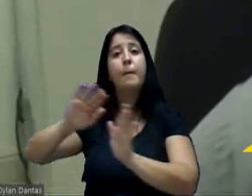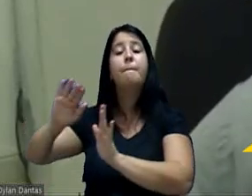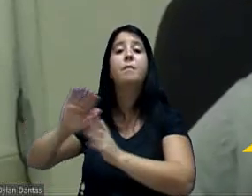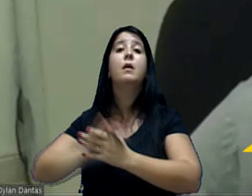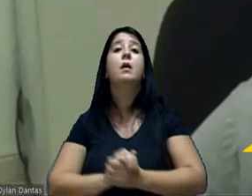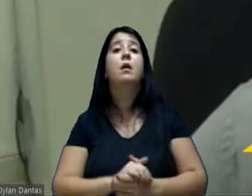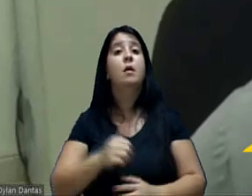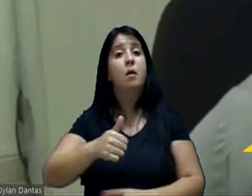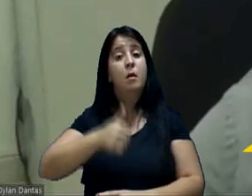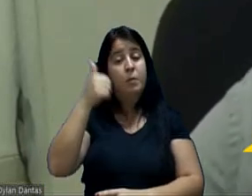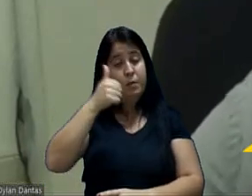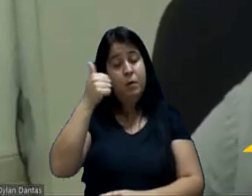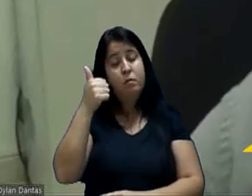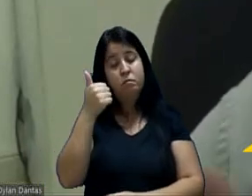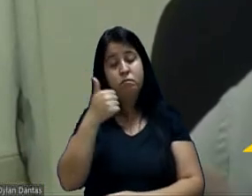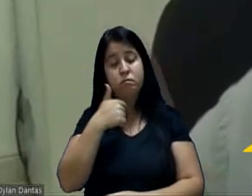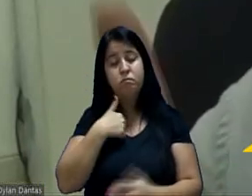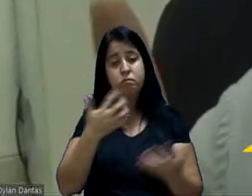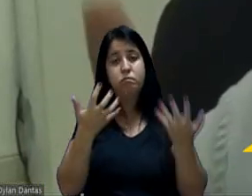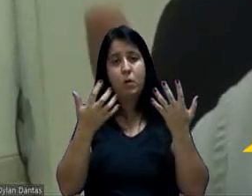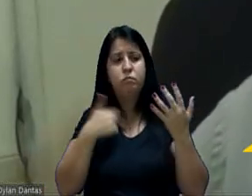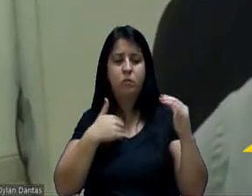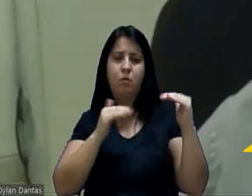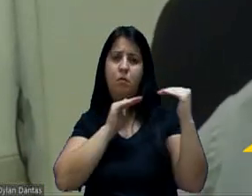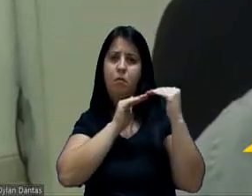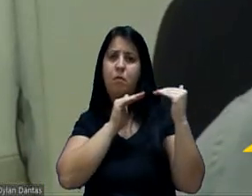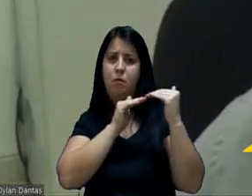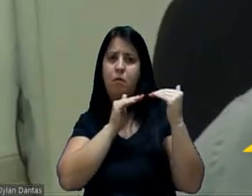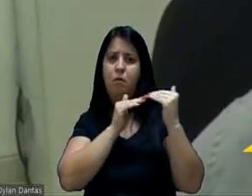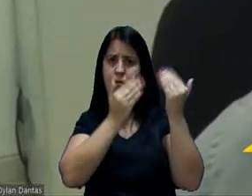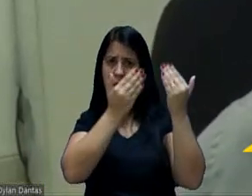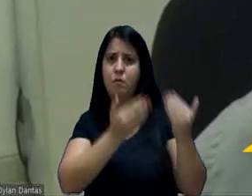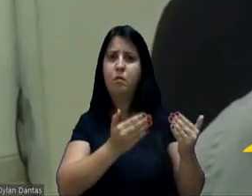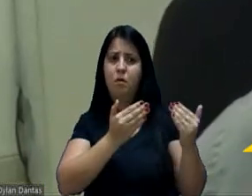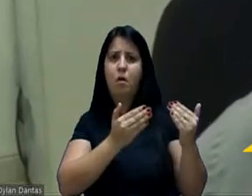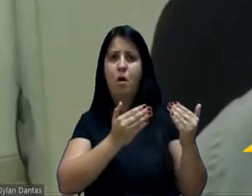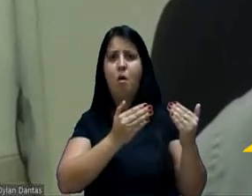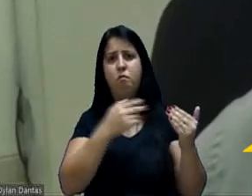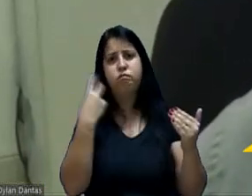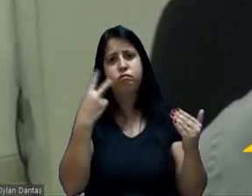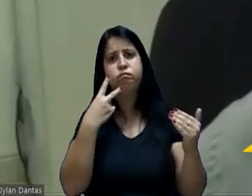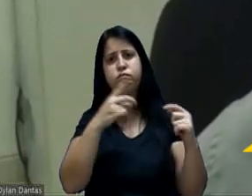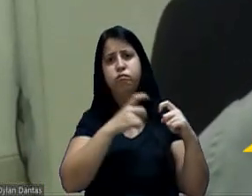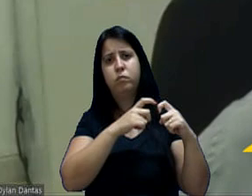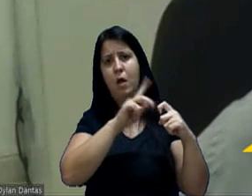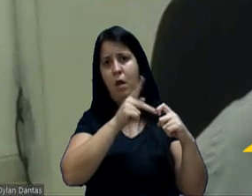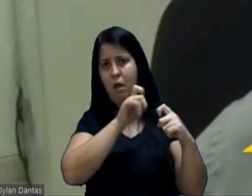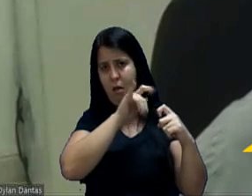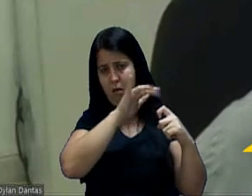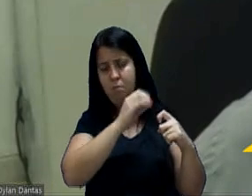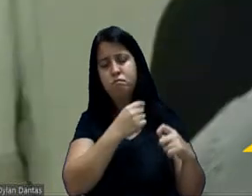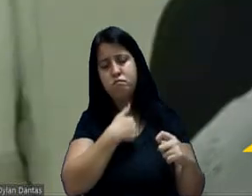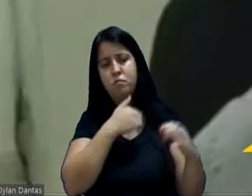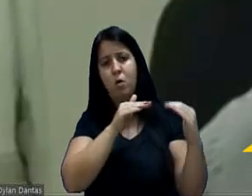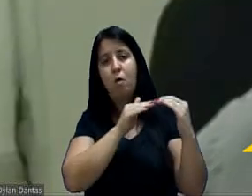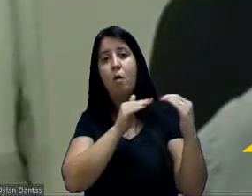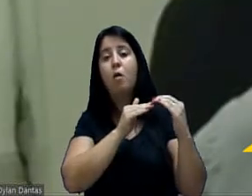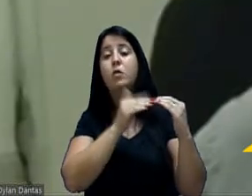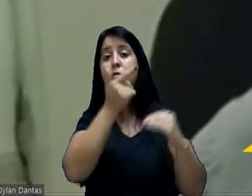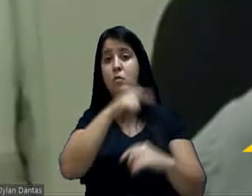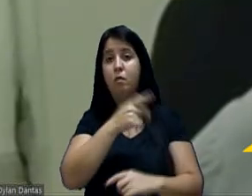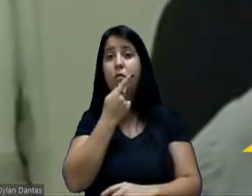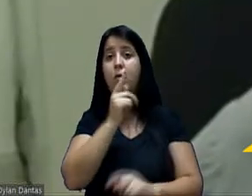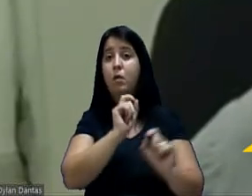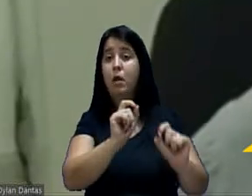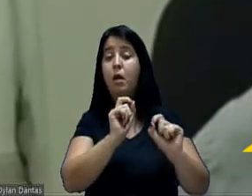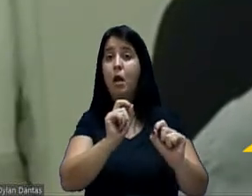insisto, eu concordo com a visão do doutor Hélio, eu volto a dizer, né? Nós estamos destinando